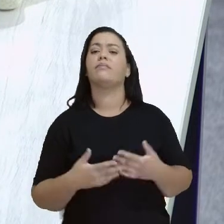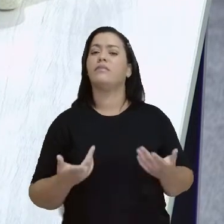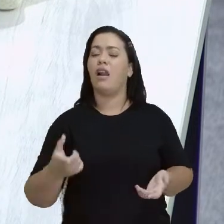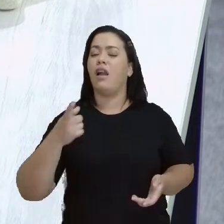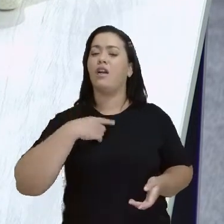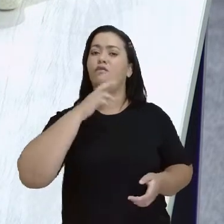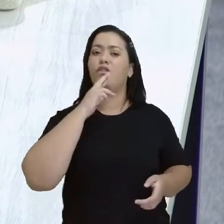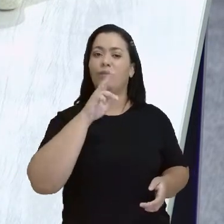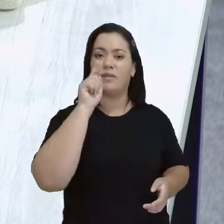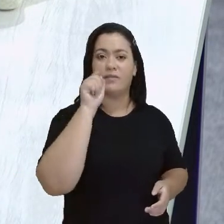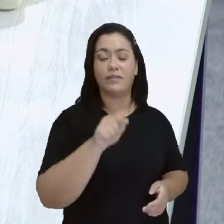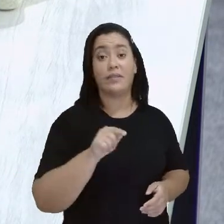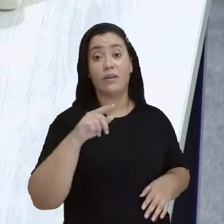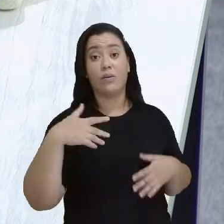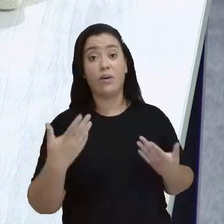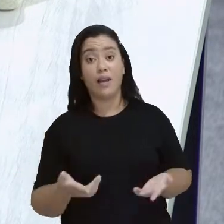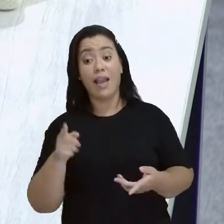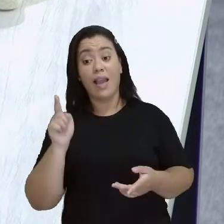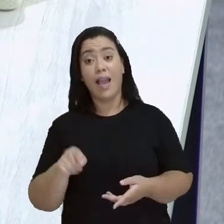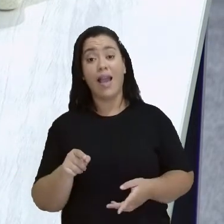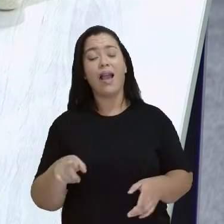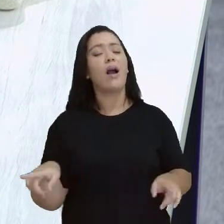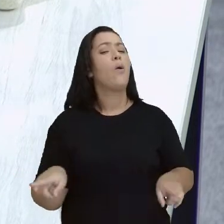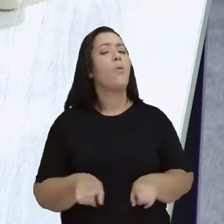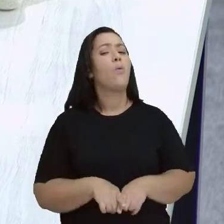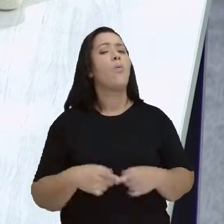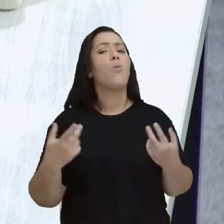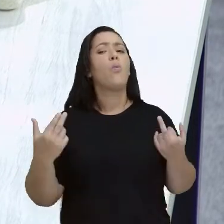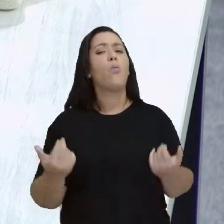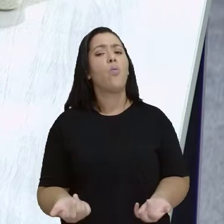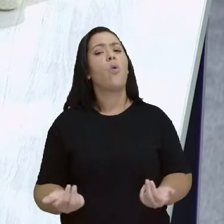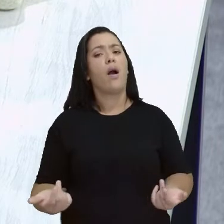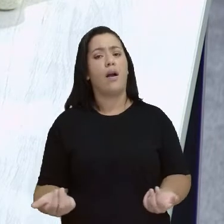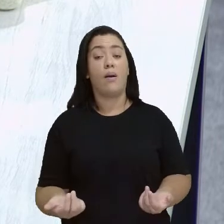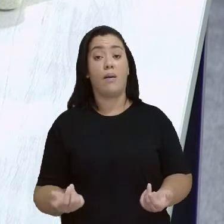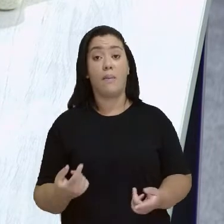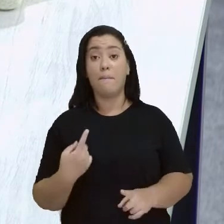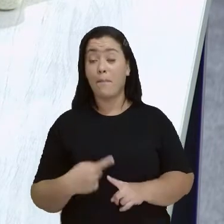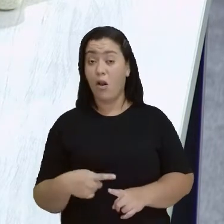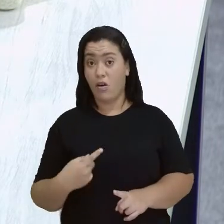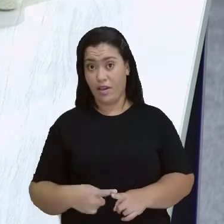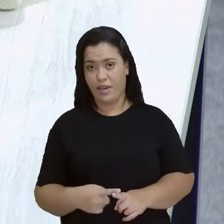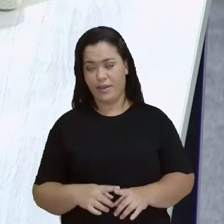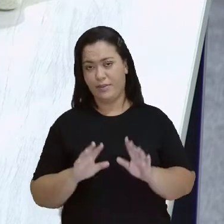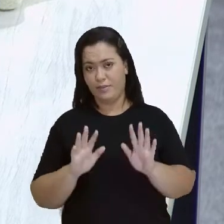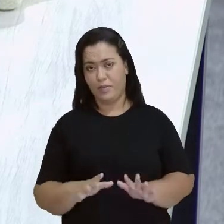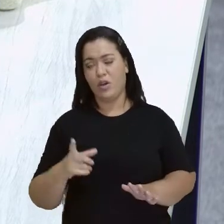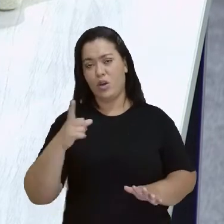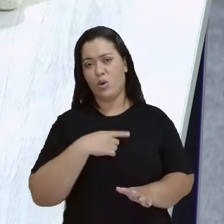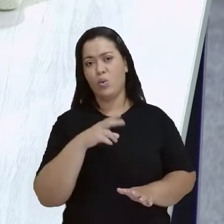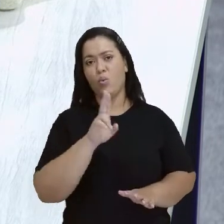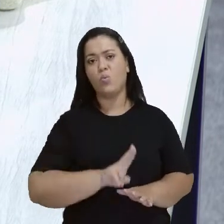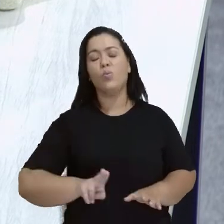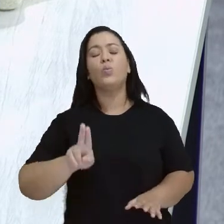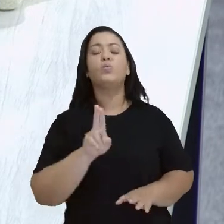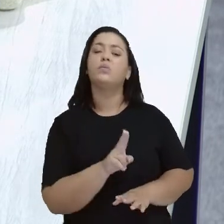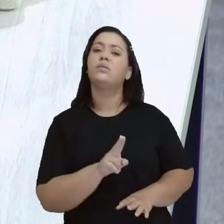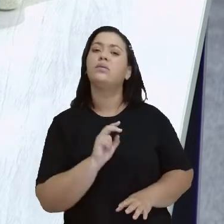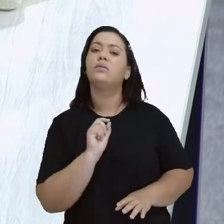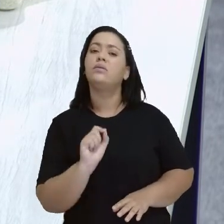para vocês que vai ser a mesma quantidade. Por quê? Porque eu estou utilizando aqui,